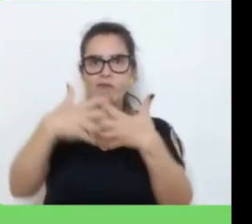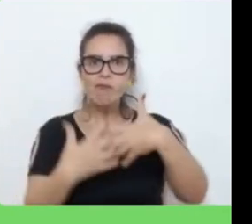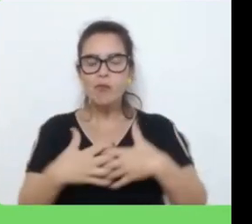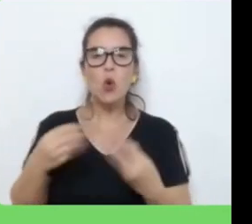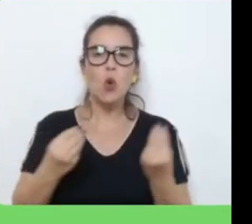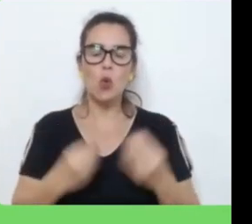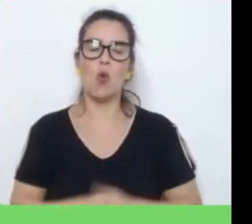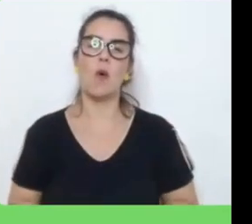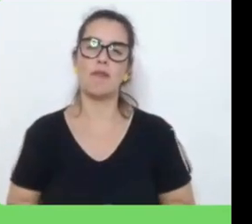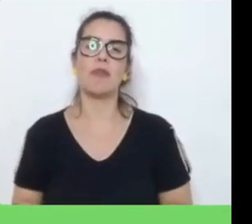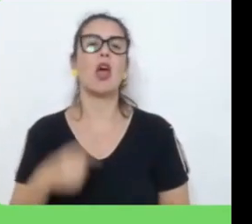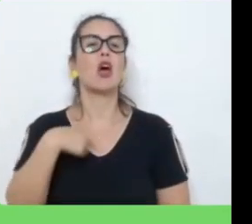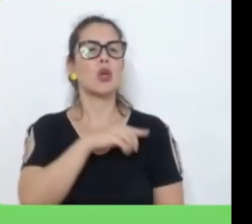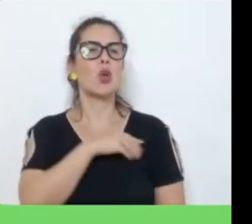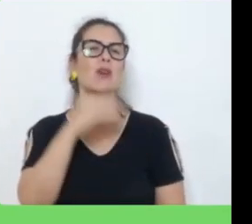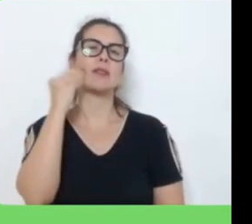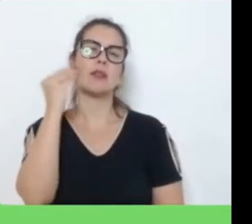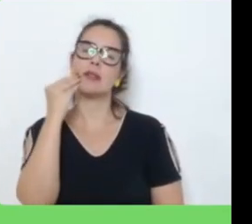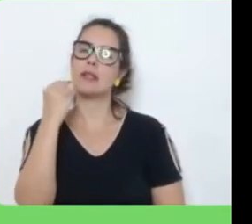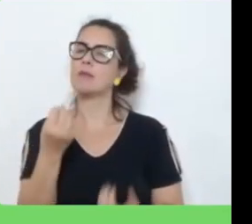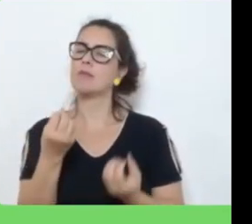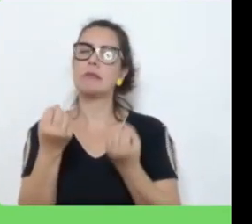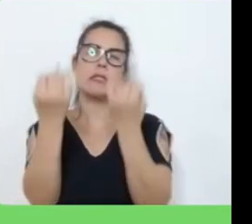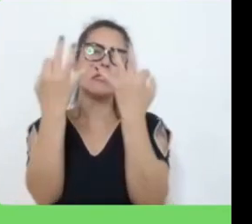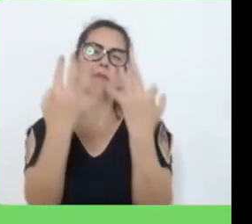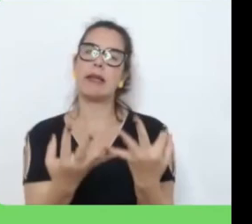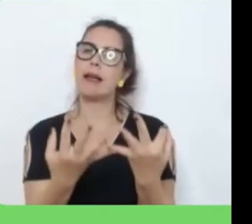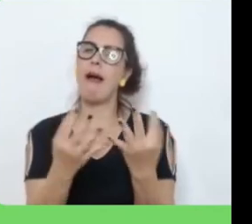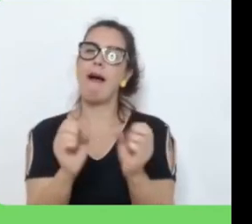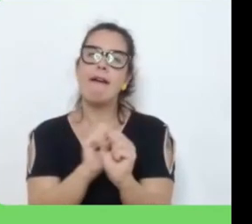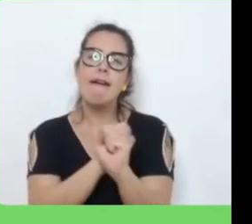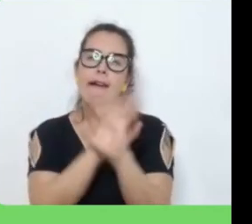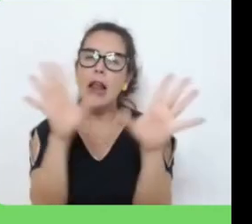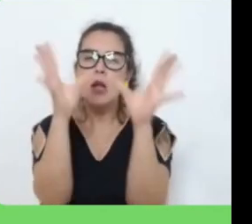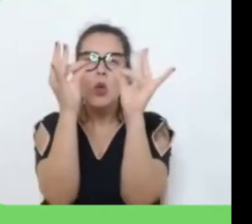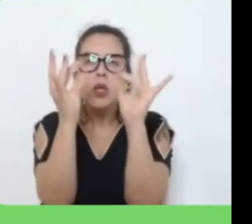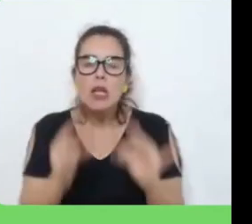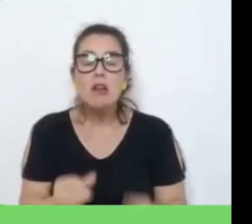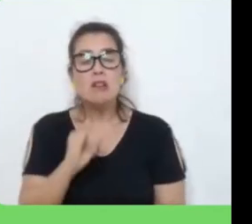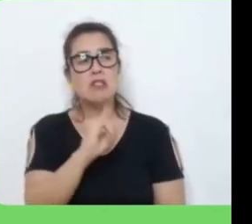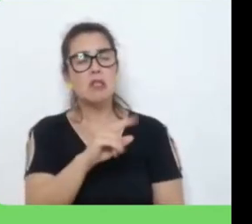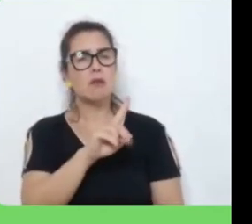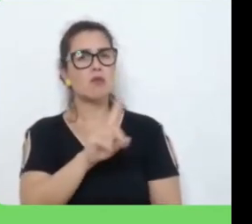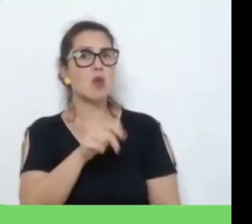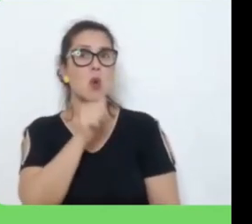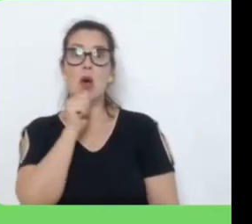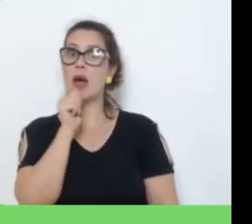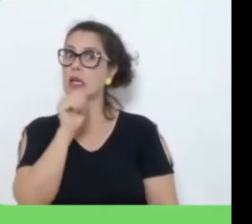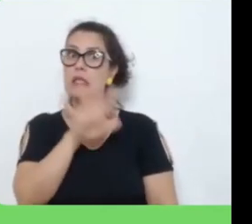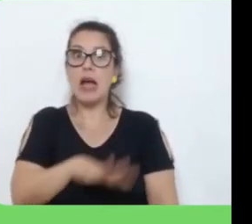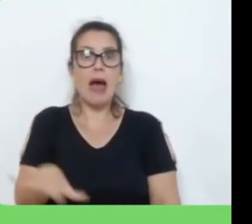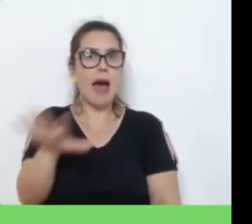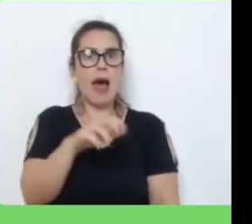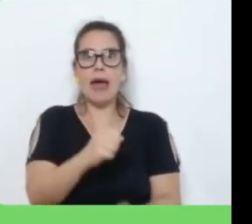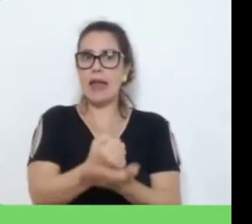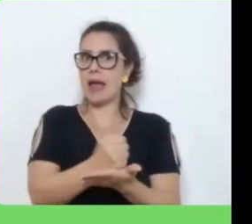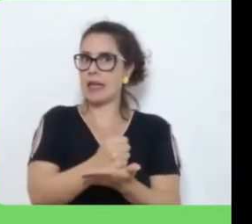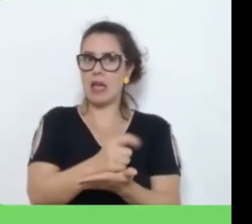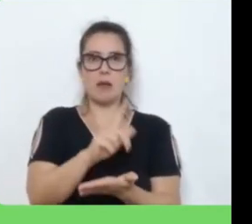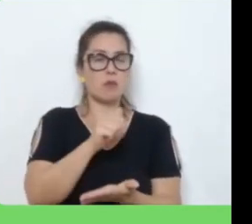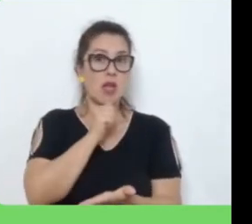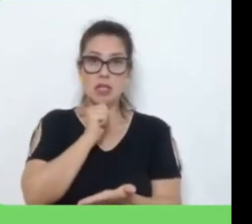fazer algo muito didático para quem não está ainda inserido né dentro da área de games para que